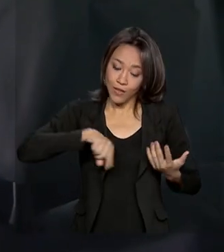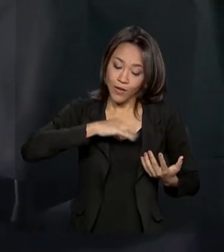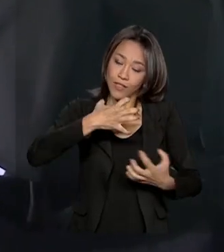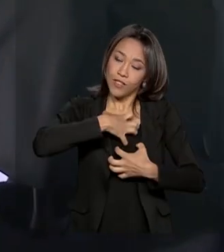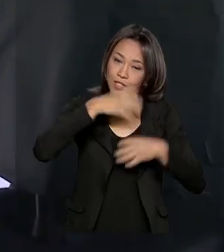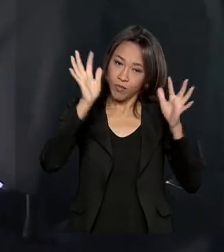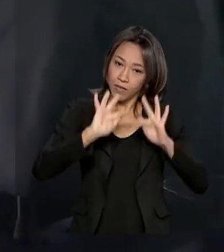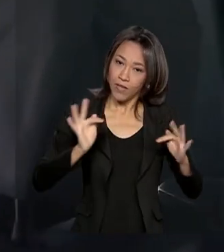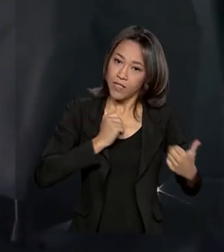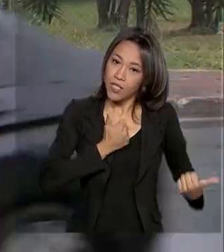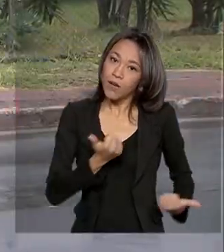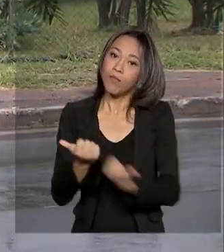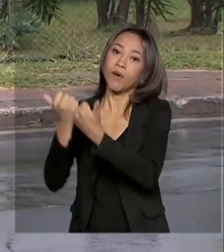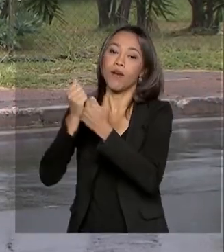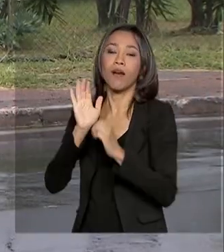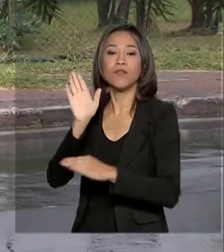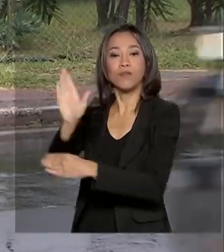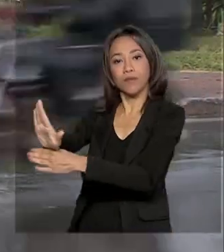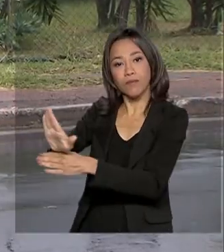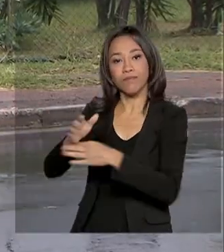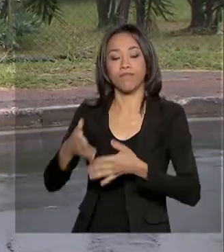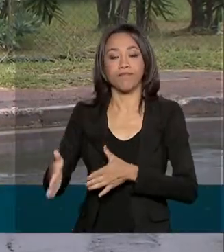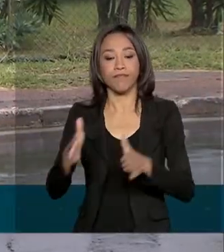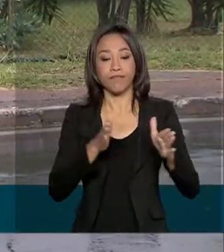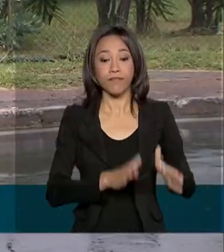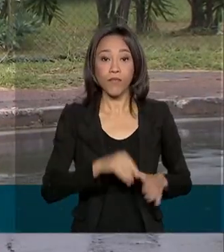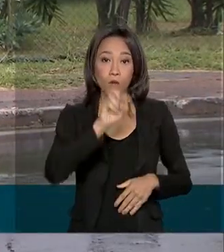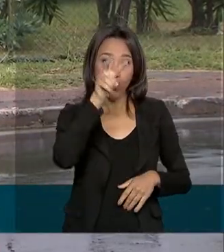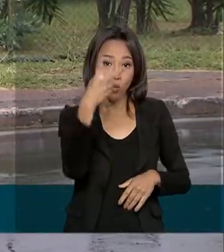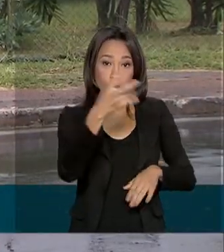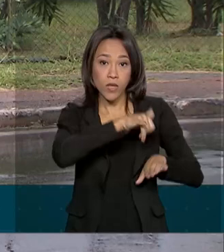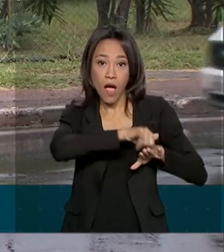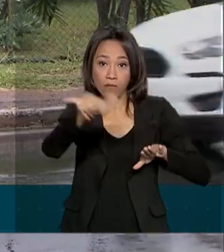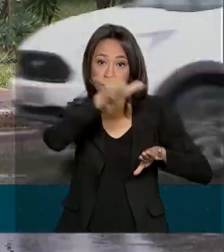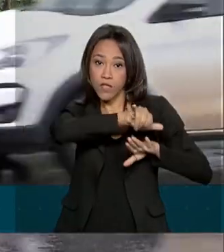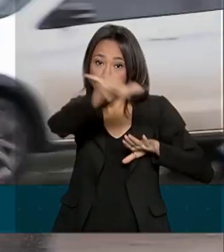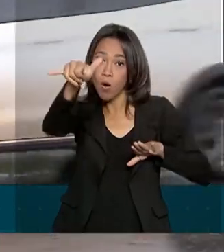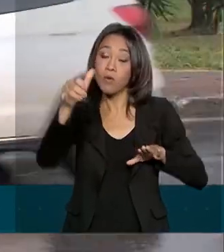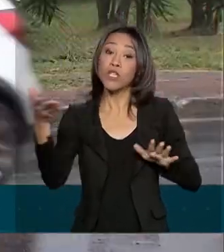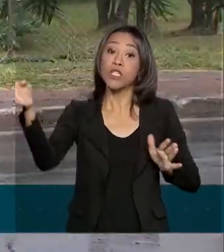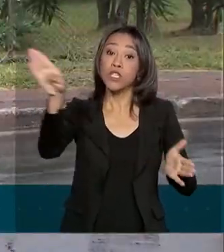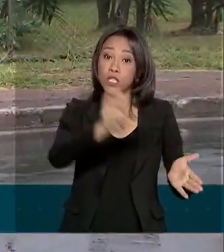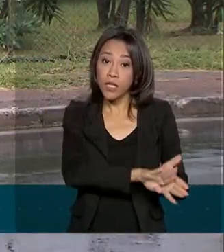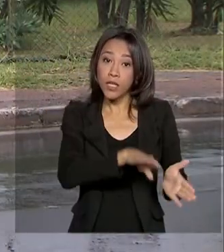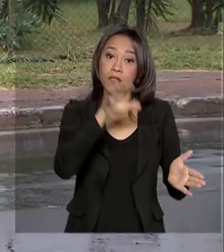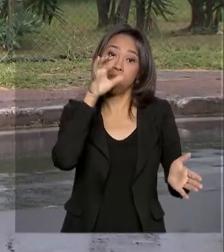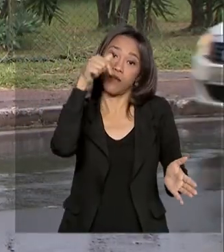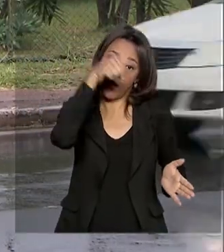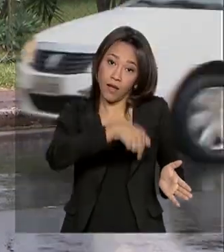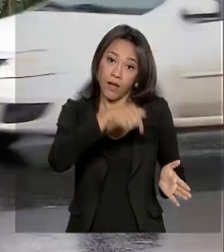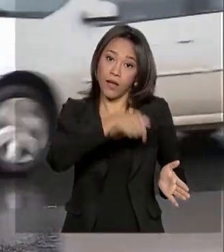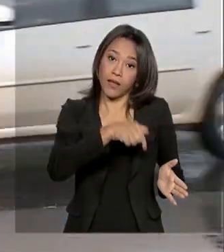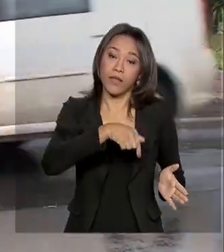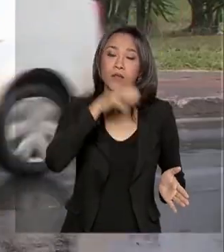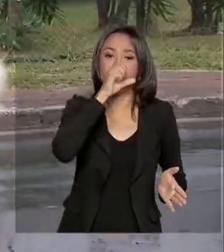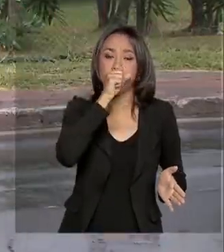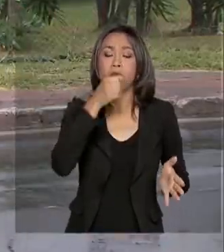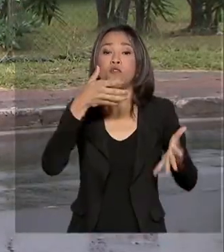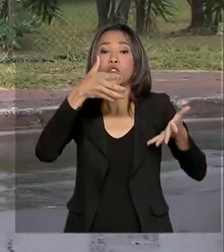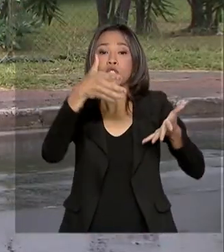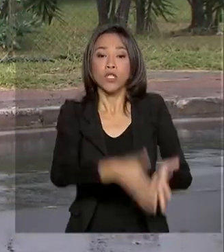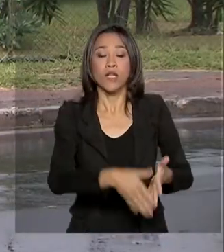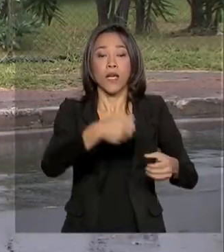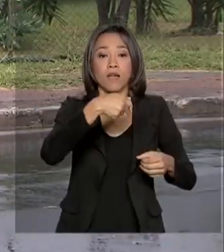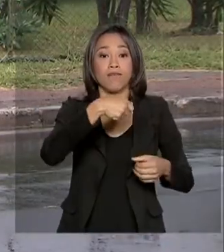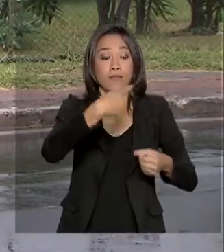em poder ajudá-los, cumprir essa missão. A previsão é que os dois aviões da FAB cheguem ao Brasil no final de semana. Eles vão pousar em Anápolis,